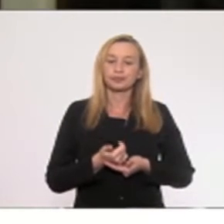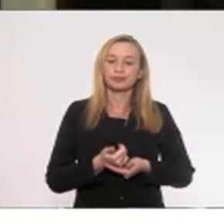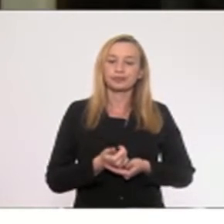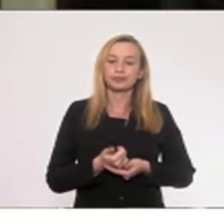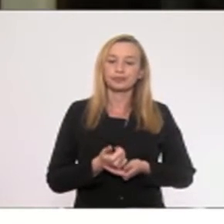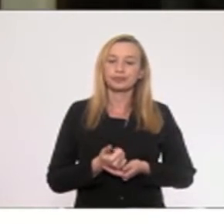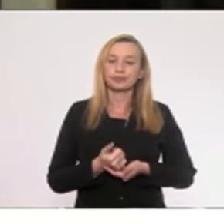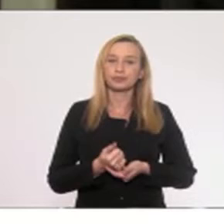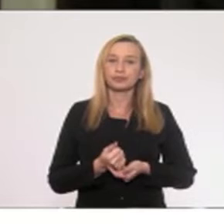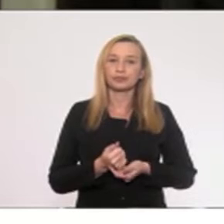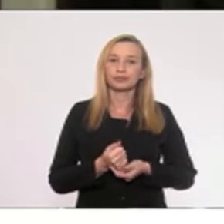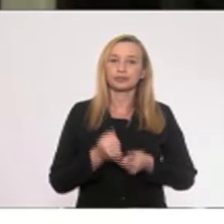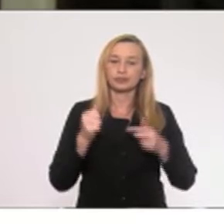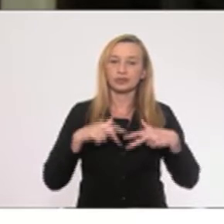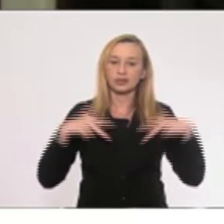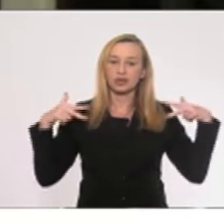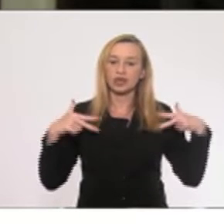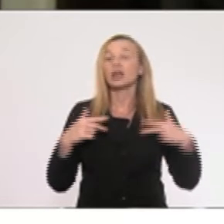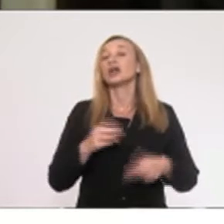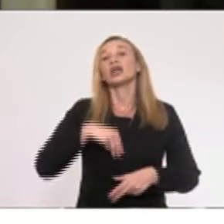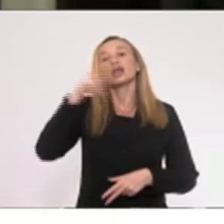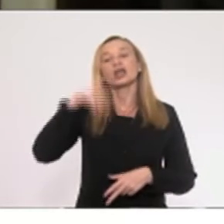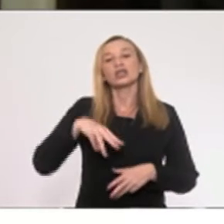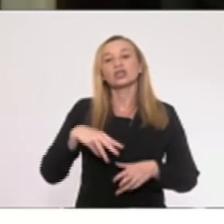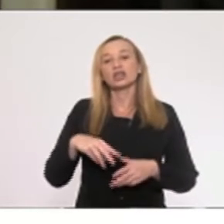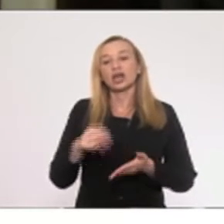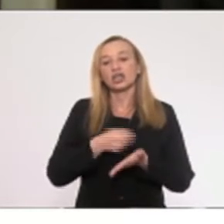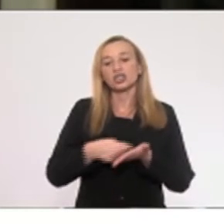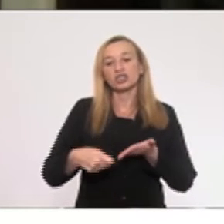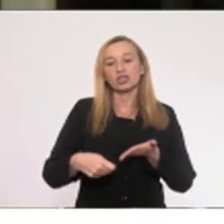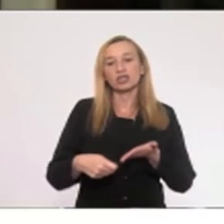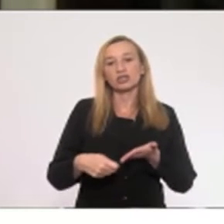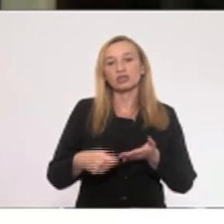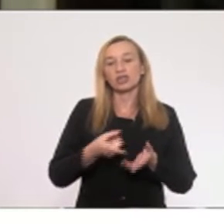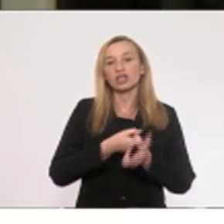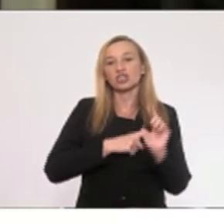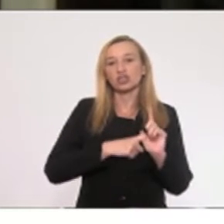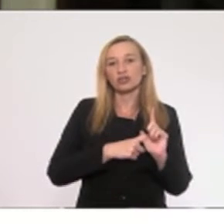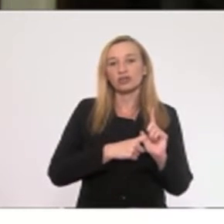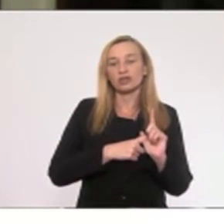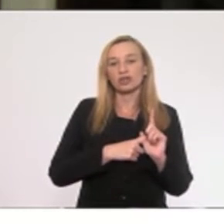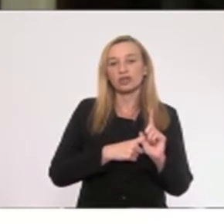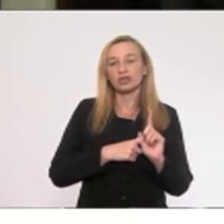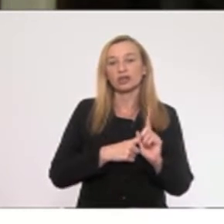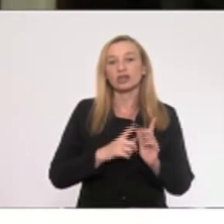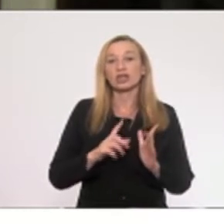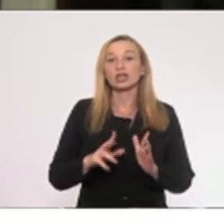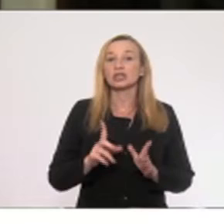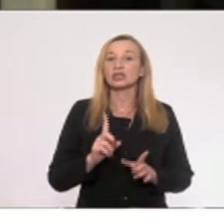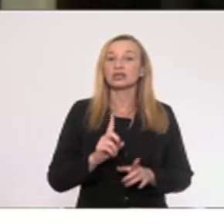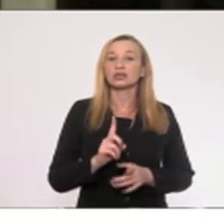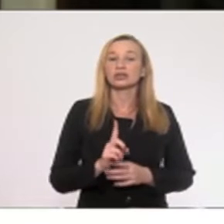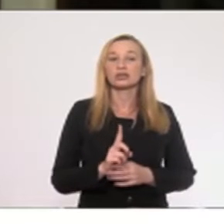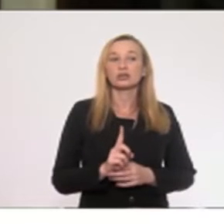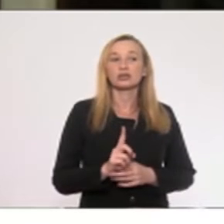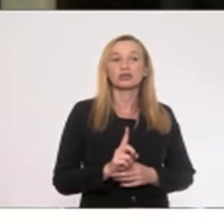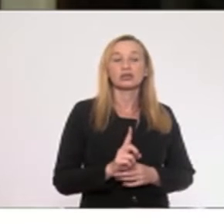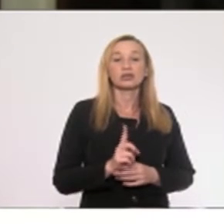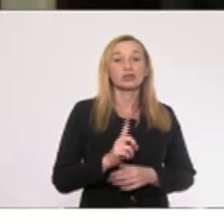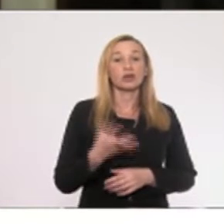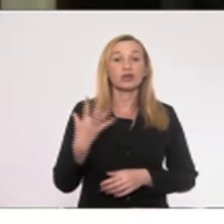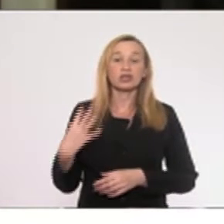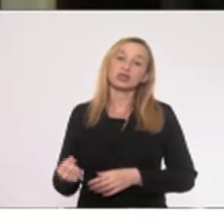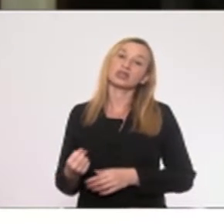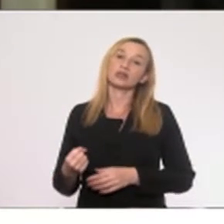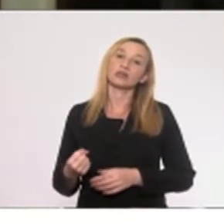está inscrito na dívida ativa não goze de benefício fiscal. Os senhores assistiram